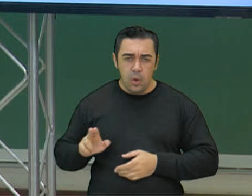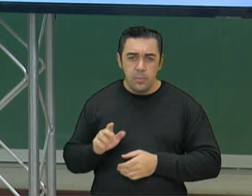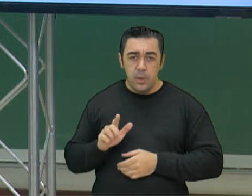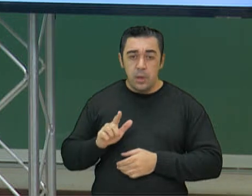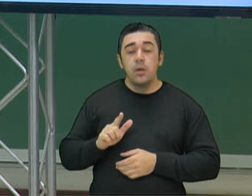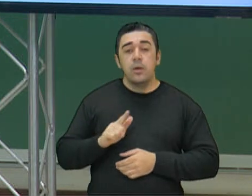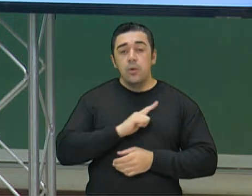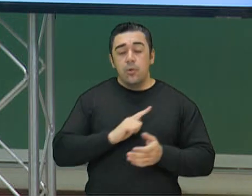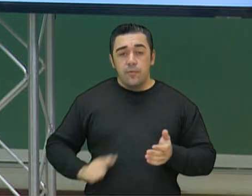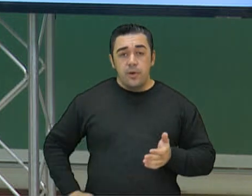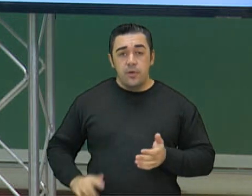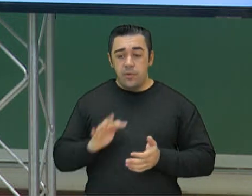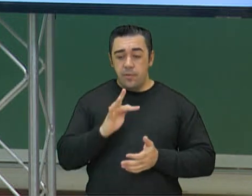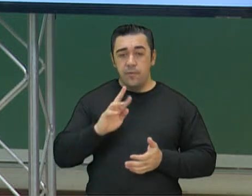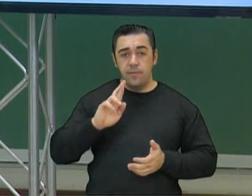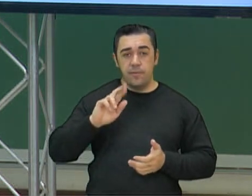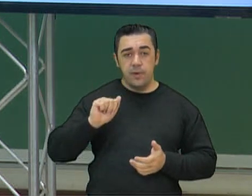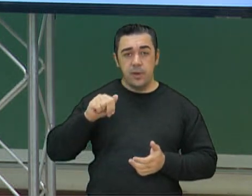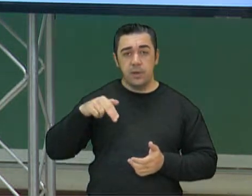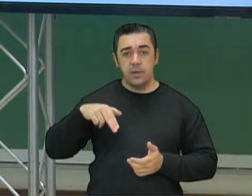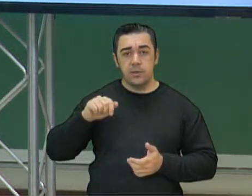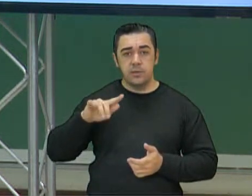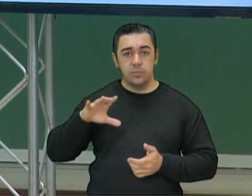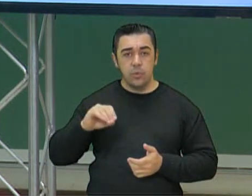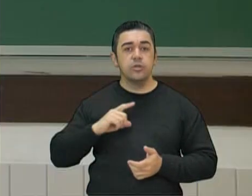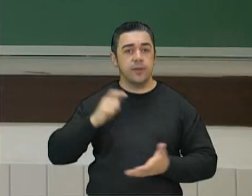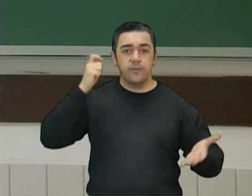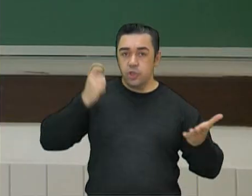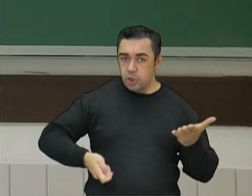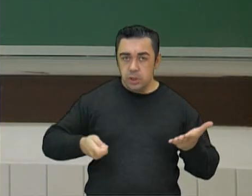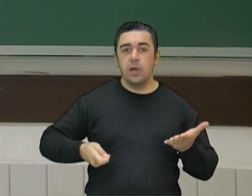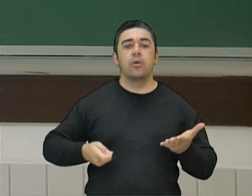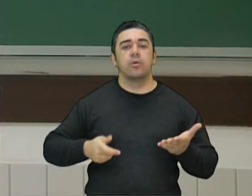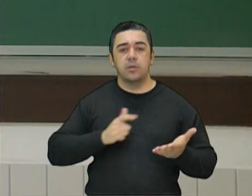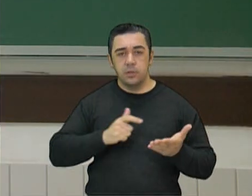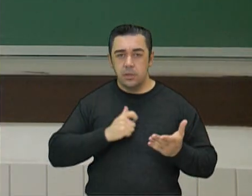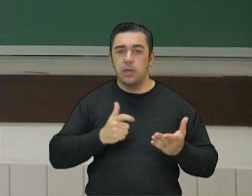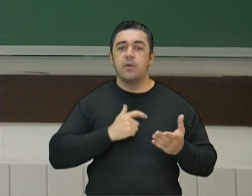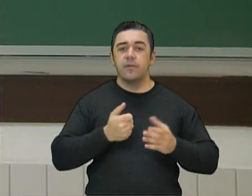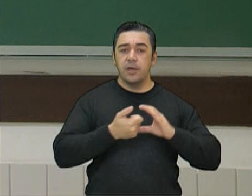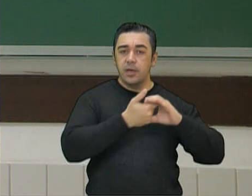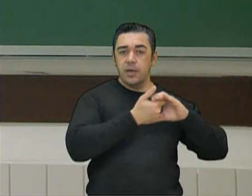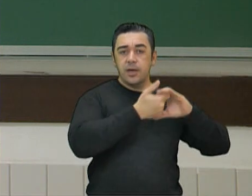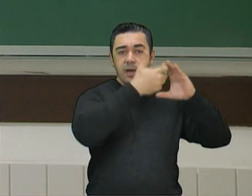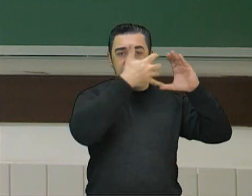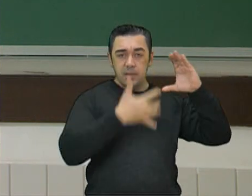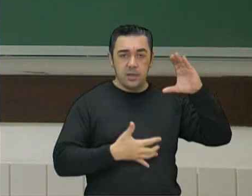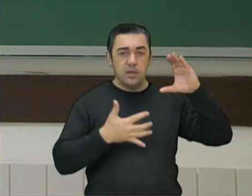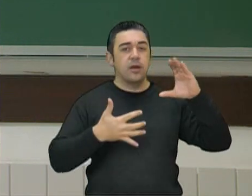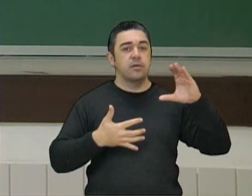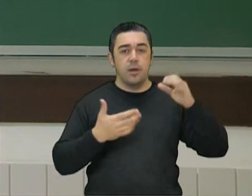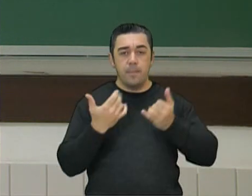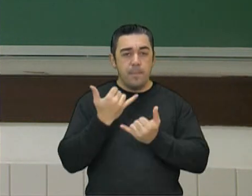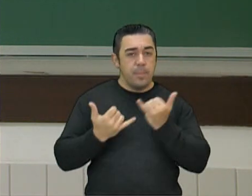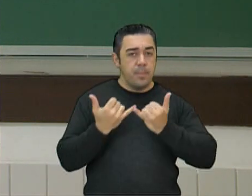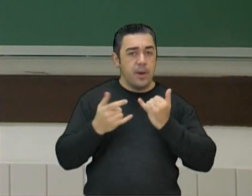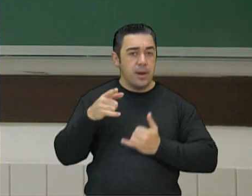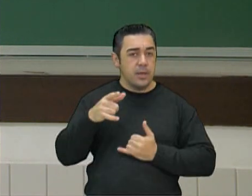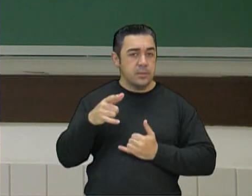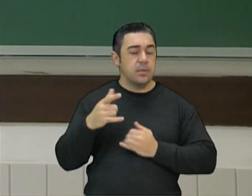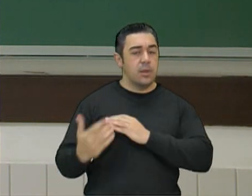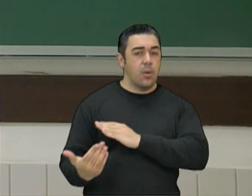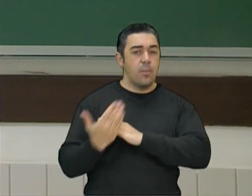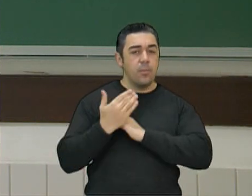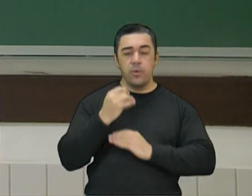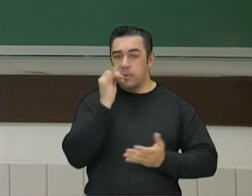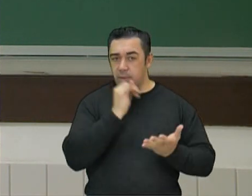governo do general Franco, foi um período ditatorial com características fascistas. Lembre-se do apoio,